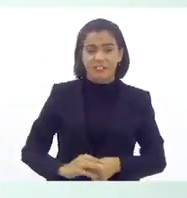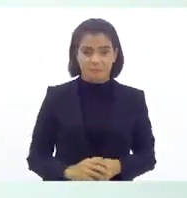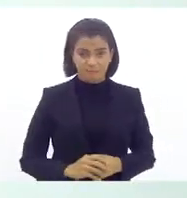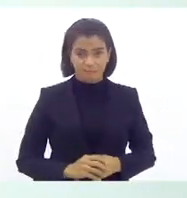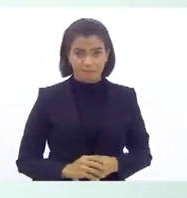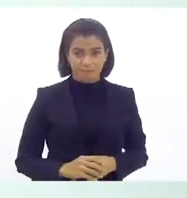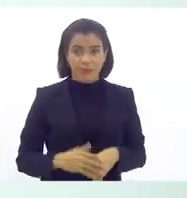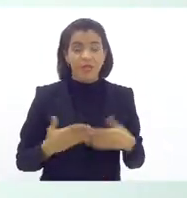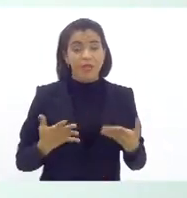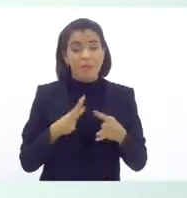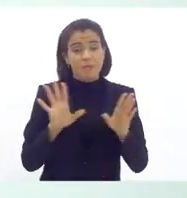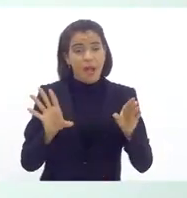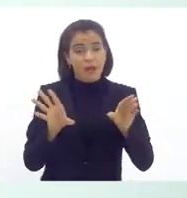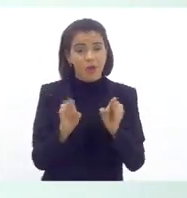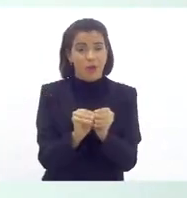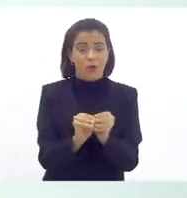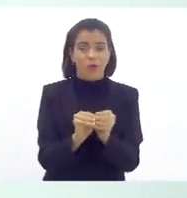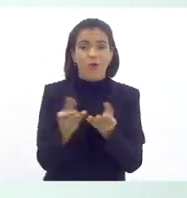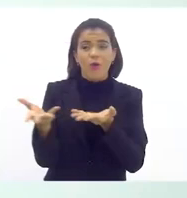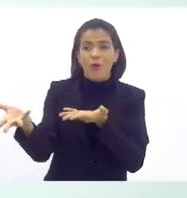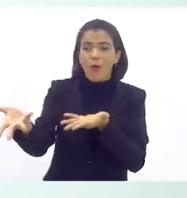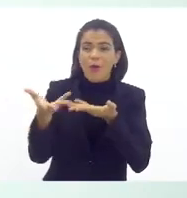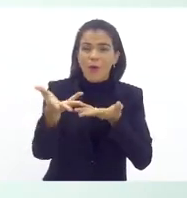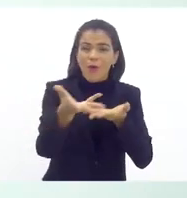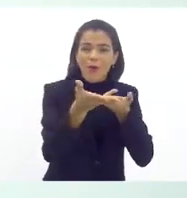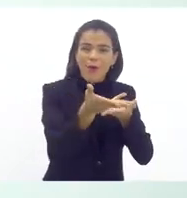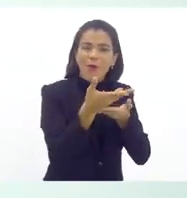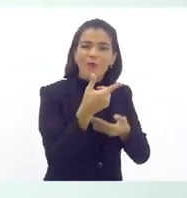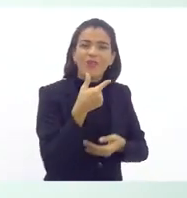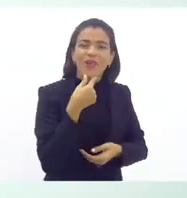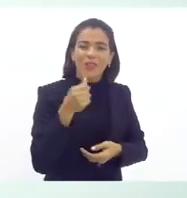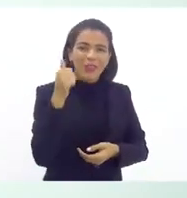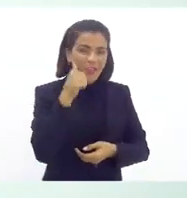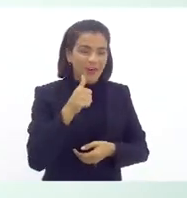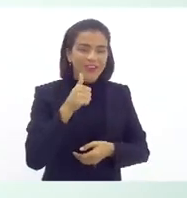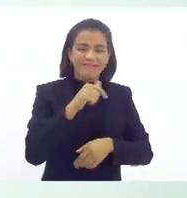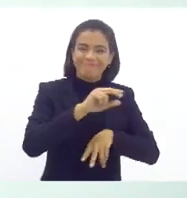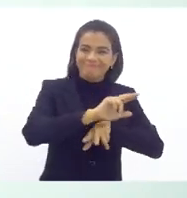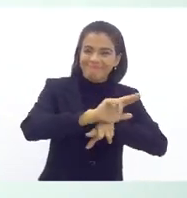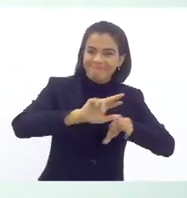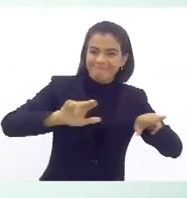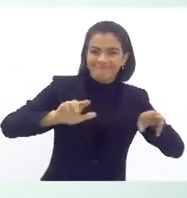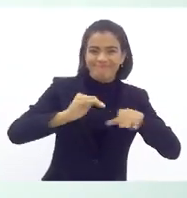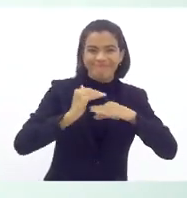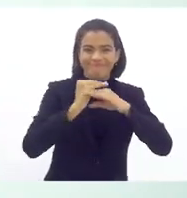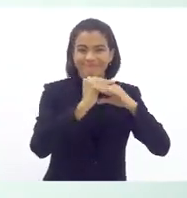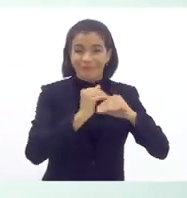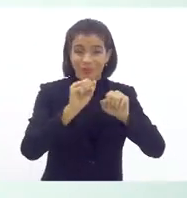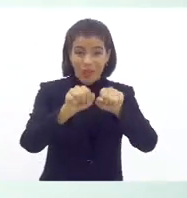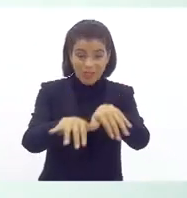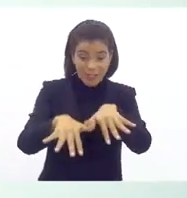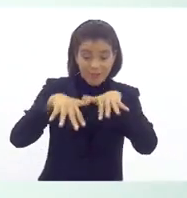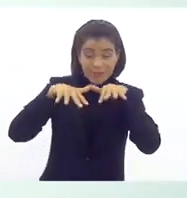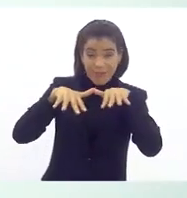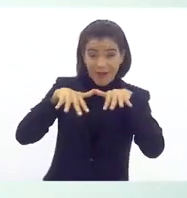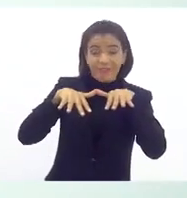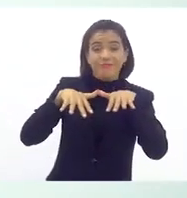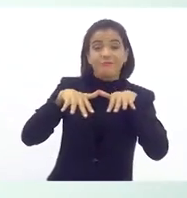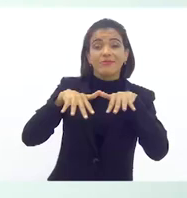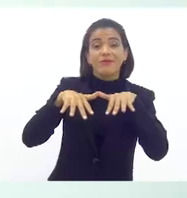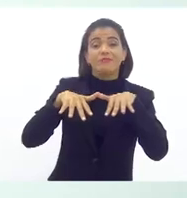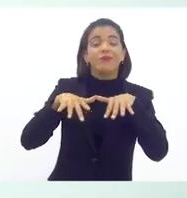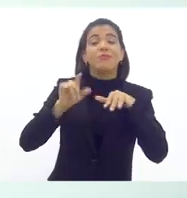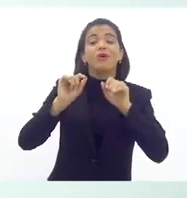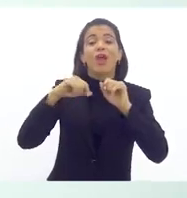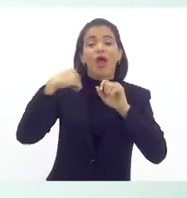E para concluir, eu quero convidar a todas e todos para o dia 23, lá no nosso auditório, nós estamos fazendo a nossa